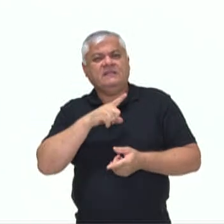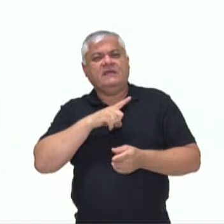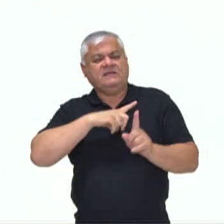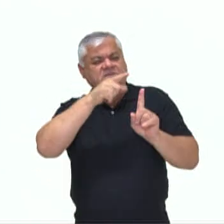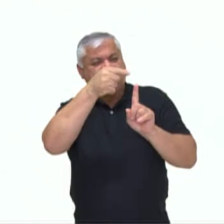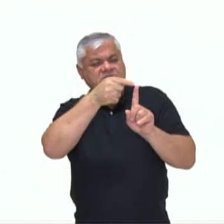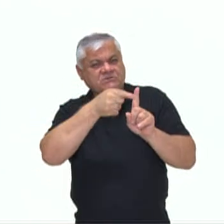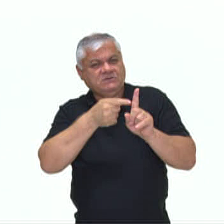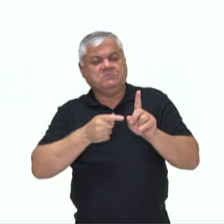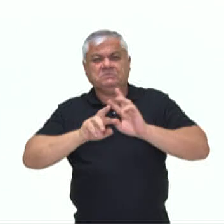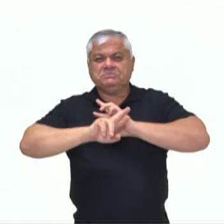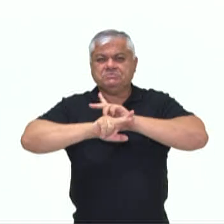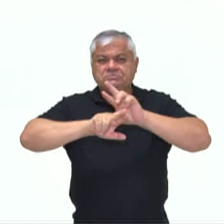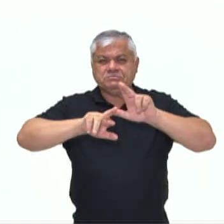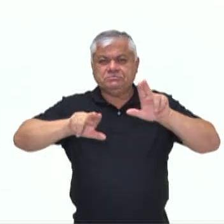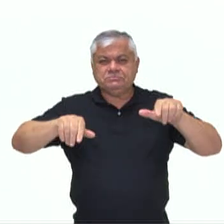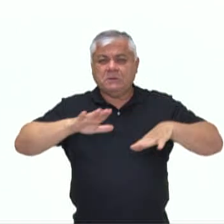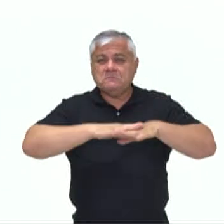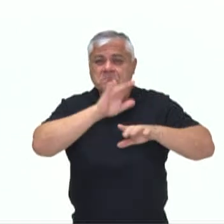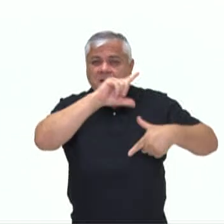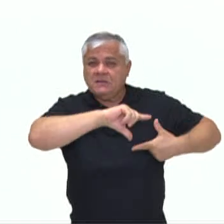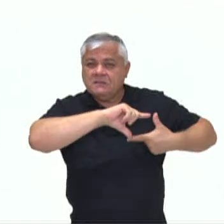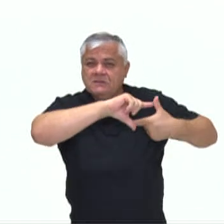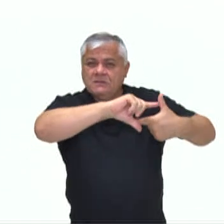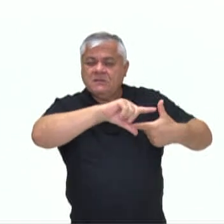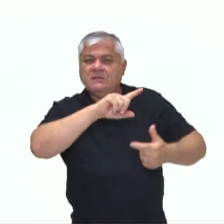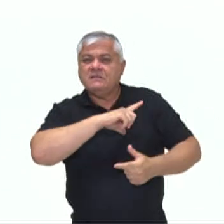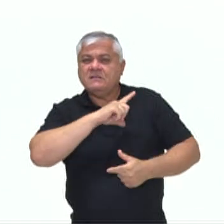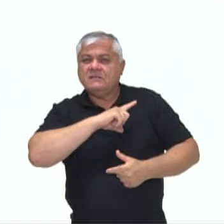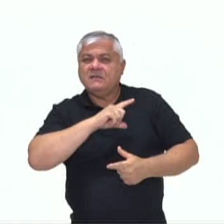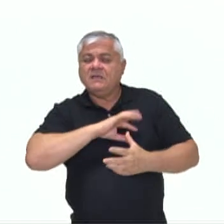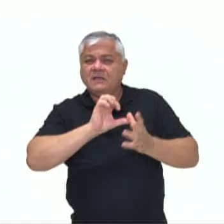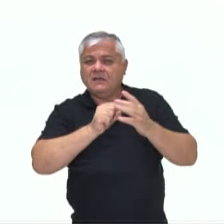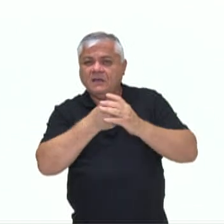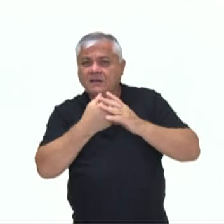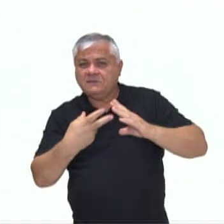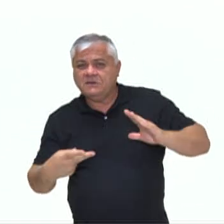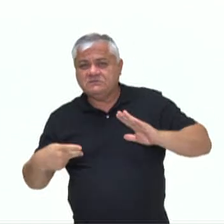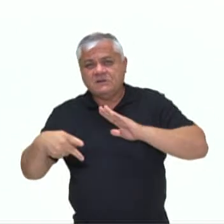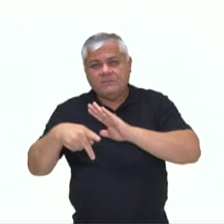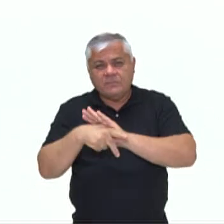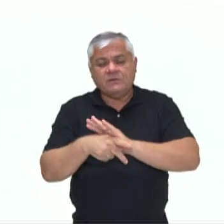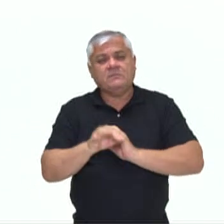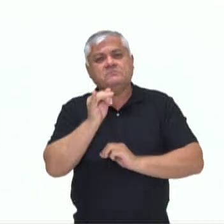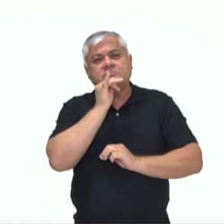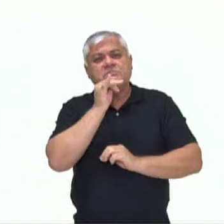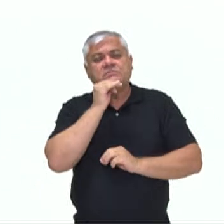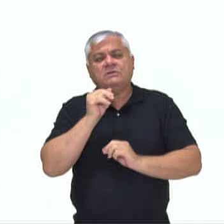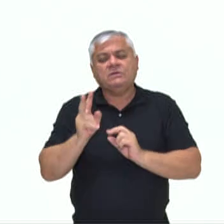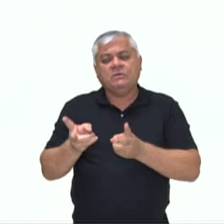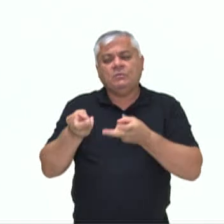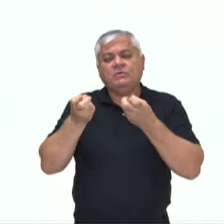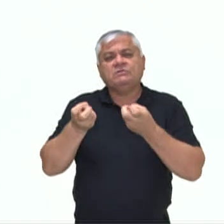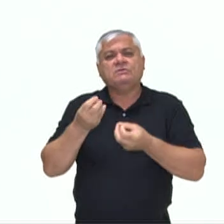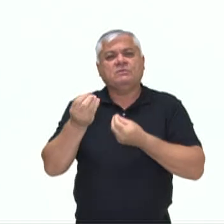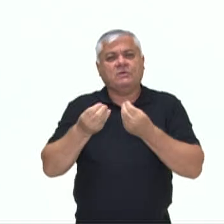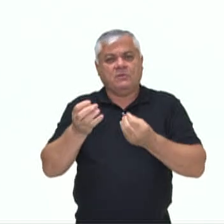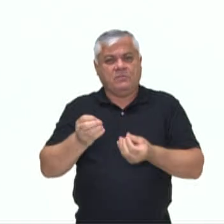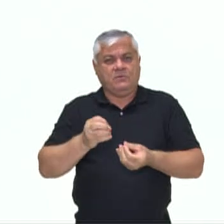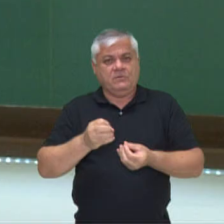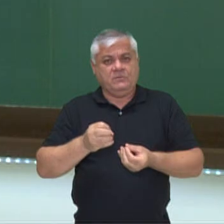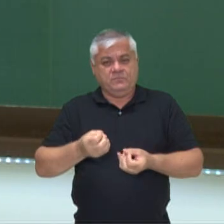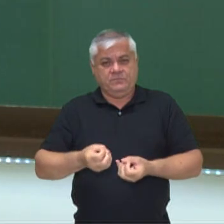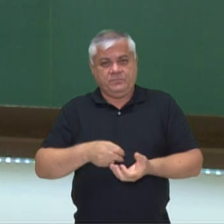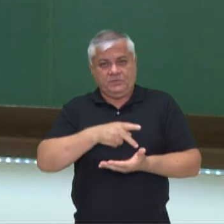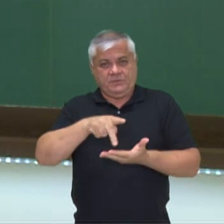de poemas, os mais tradicionais possuem elementos característicos para reconhecer este gênero.